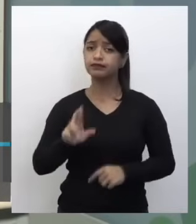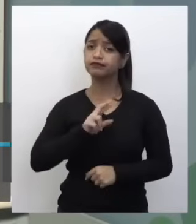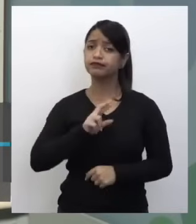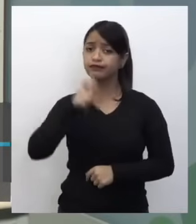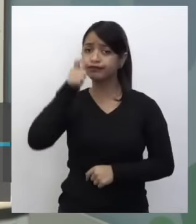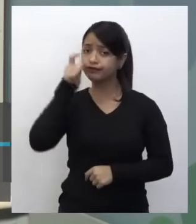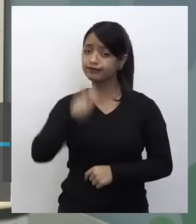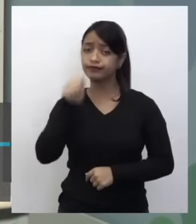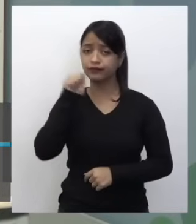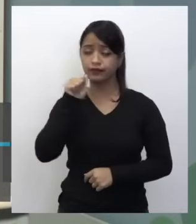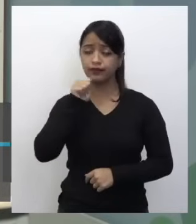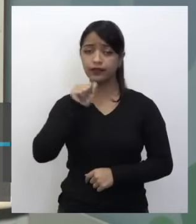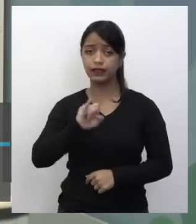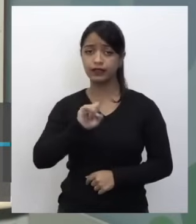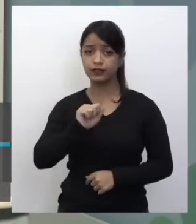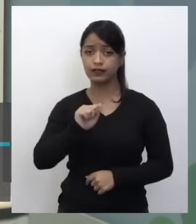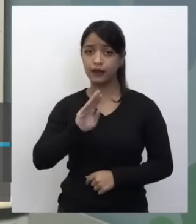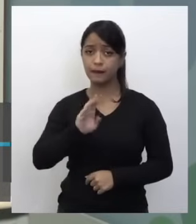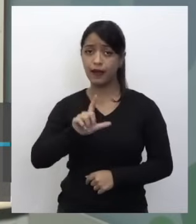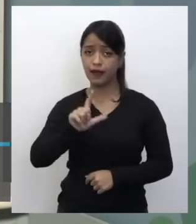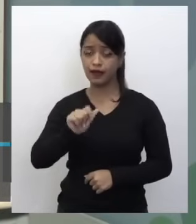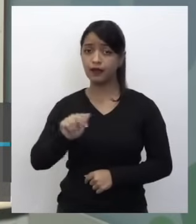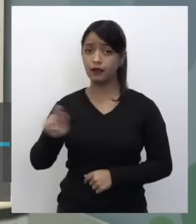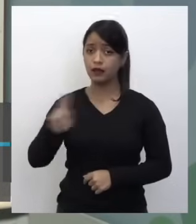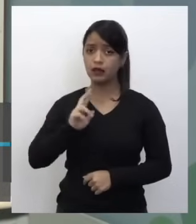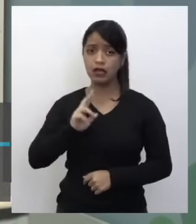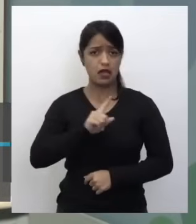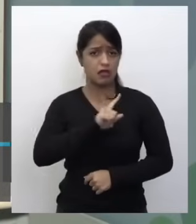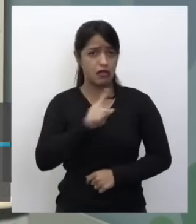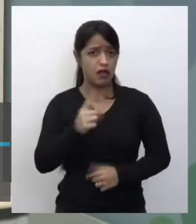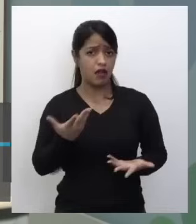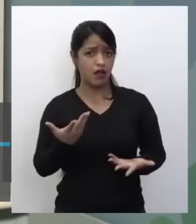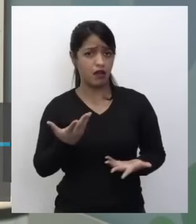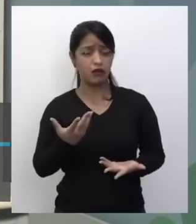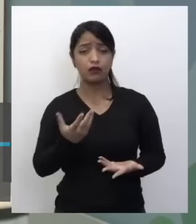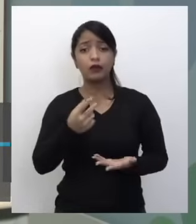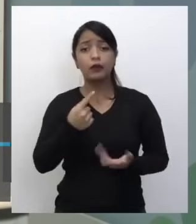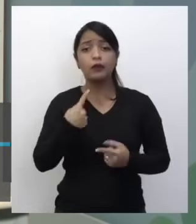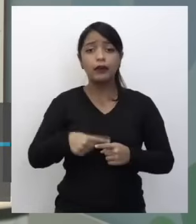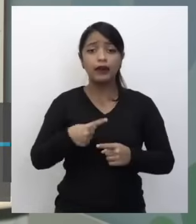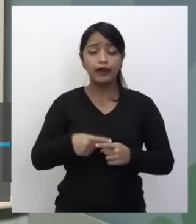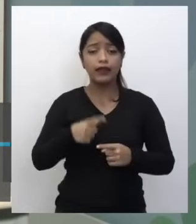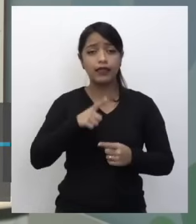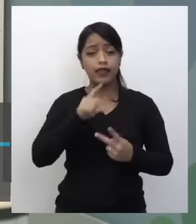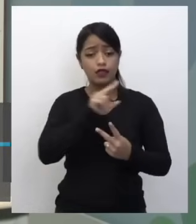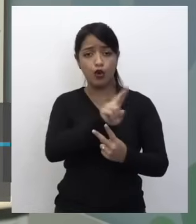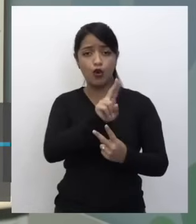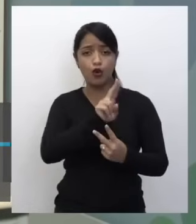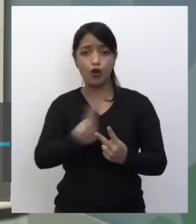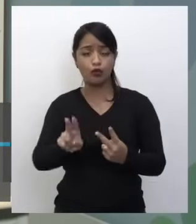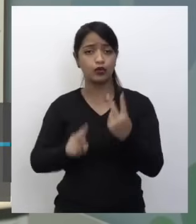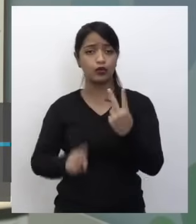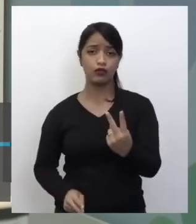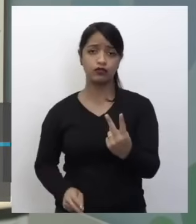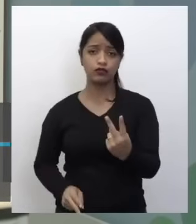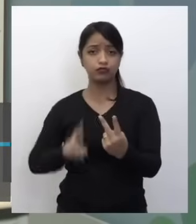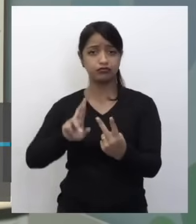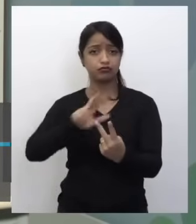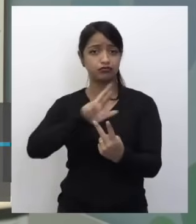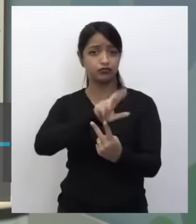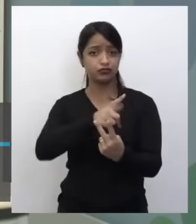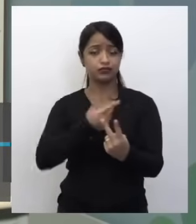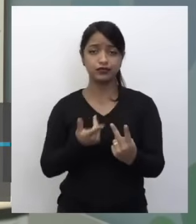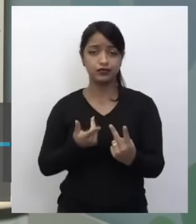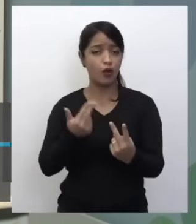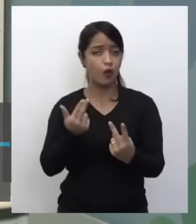que ela falou assim, não, porque senão seria só um e não os dois significando a mesma coisa. Interessante isso. Apesar de ela não explicar, mas